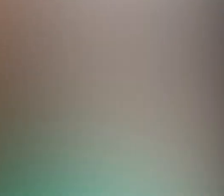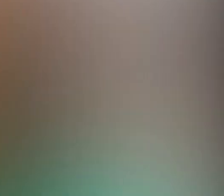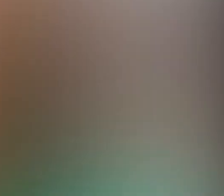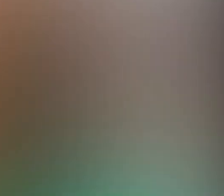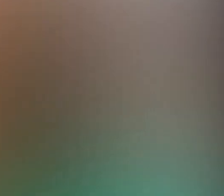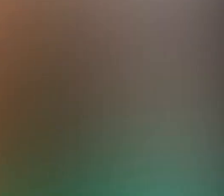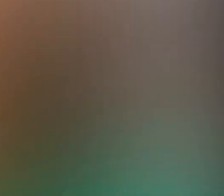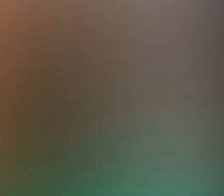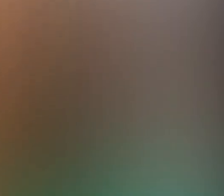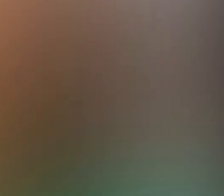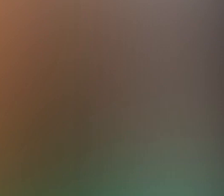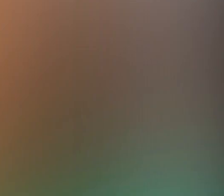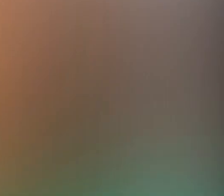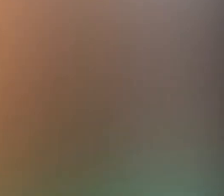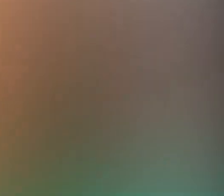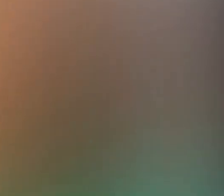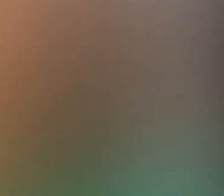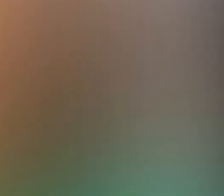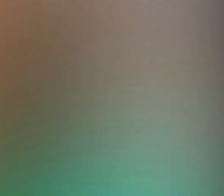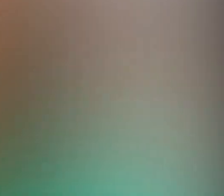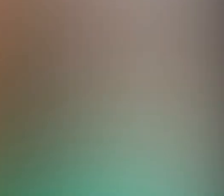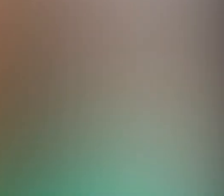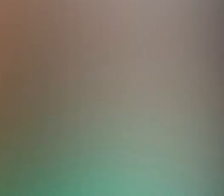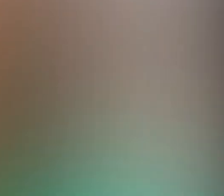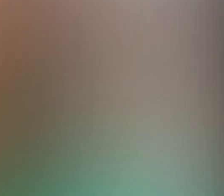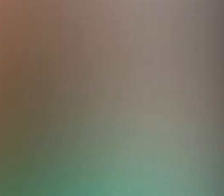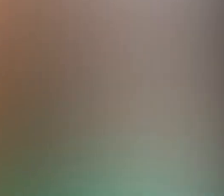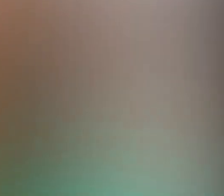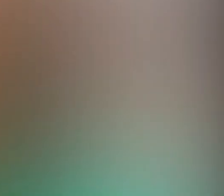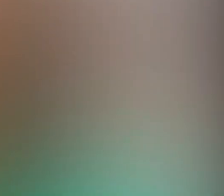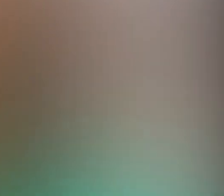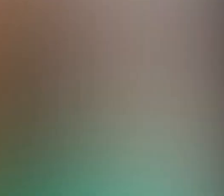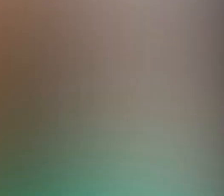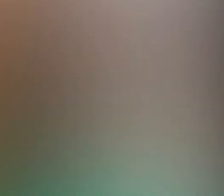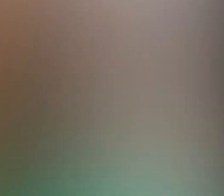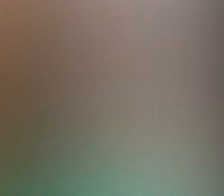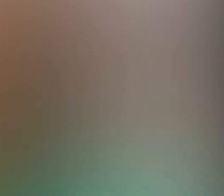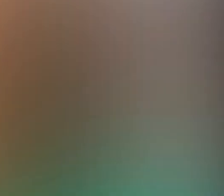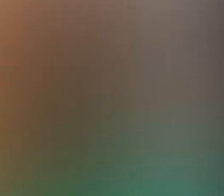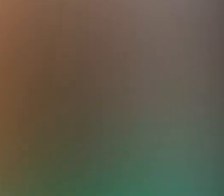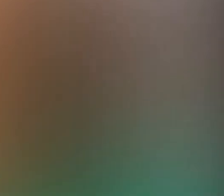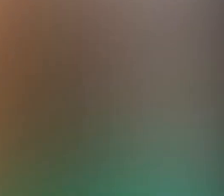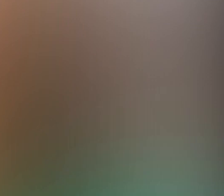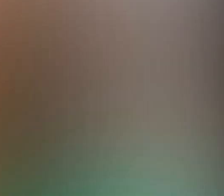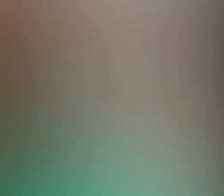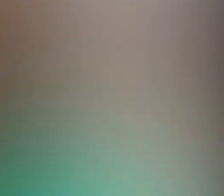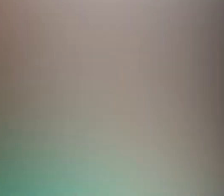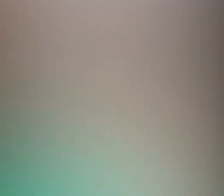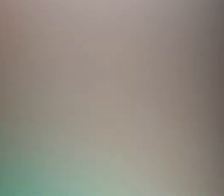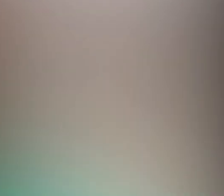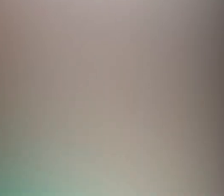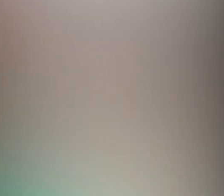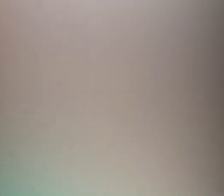estamos enfrentando, nós estamos aqui cumprindo a grande comissão, o dever,